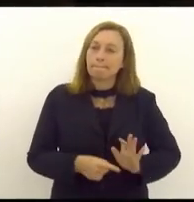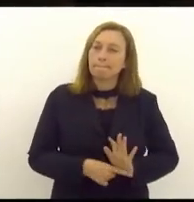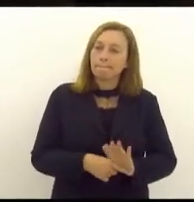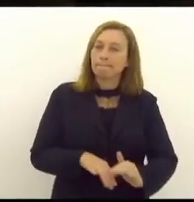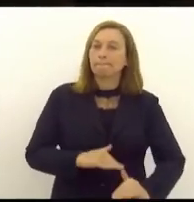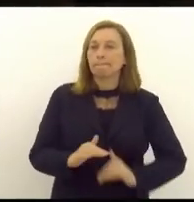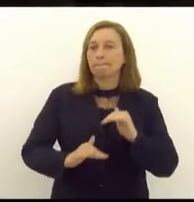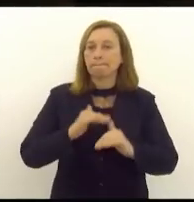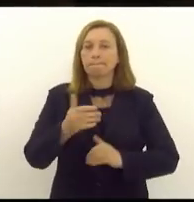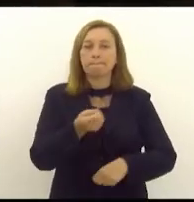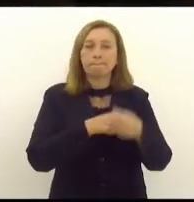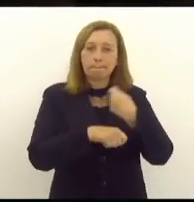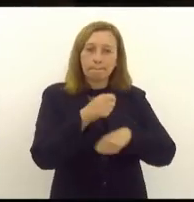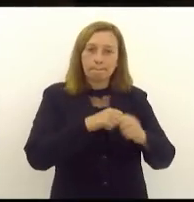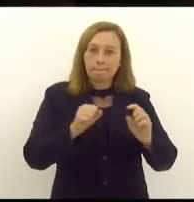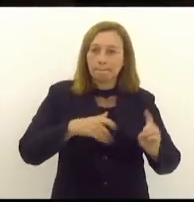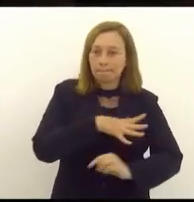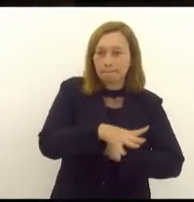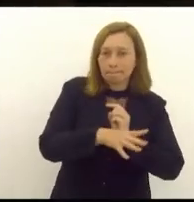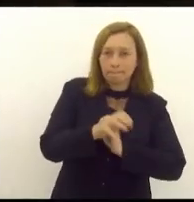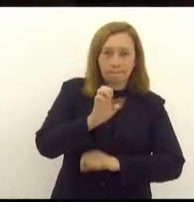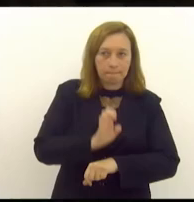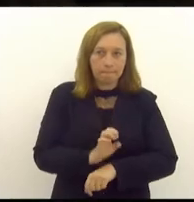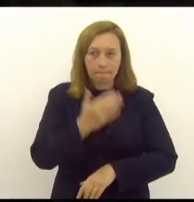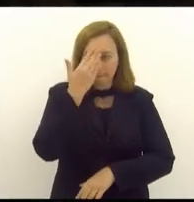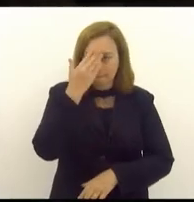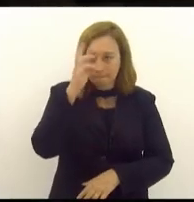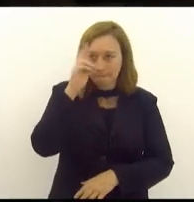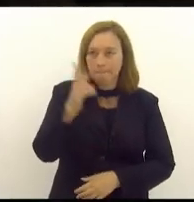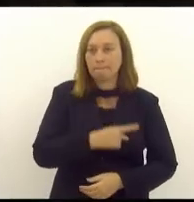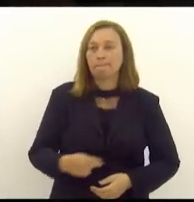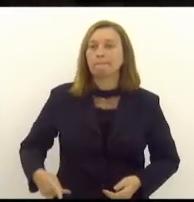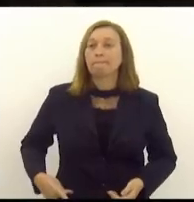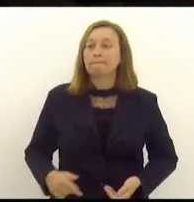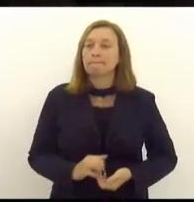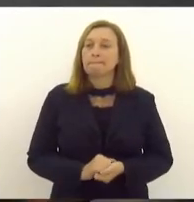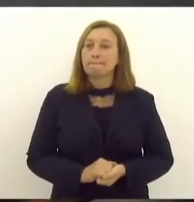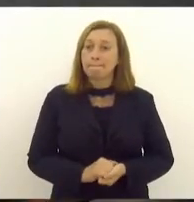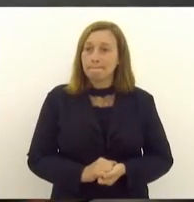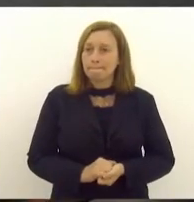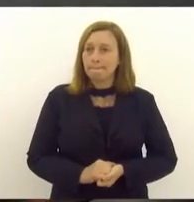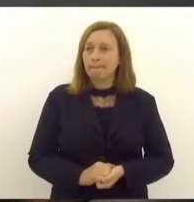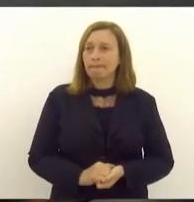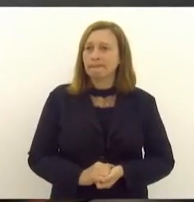o desenvolvimento econômico social do nosso estado muito obrigado senhor presidente